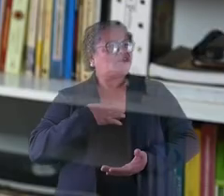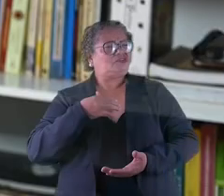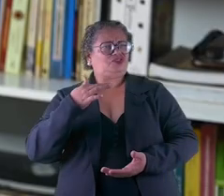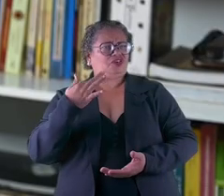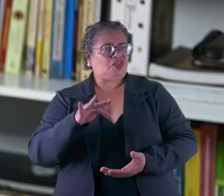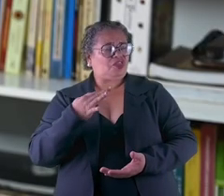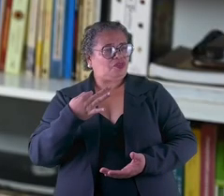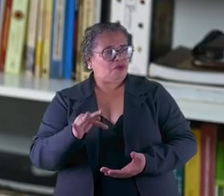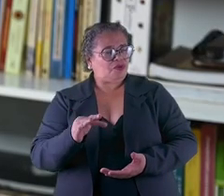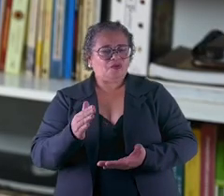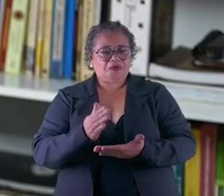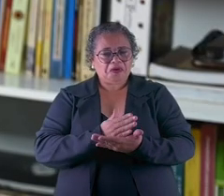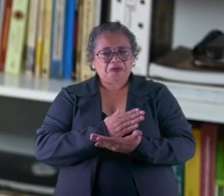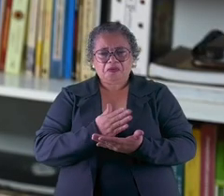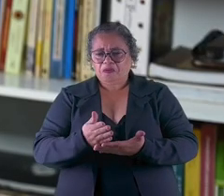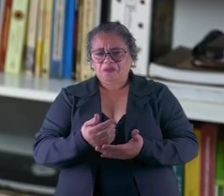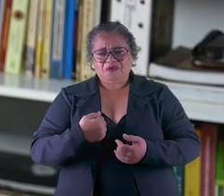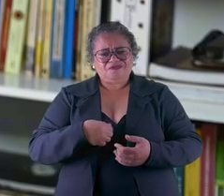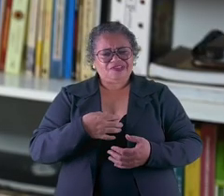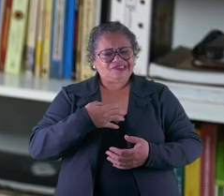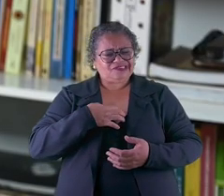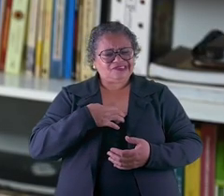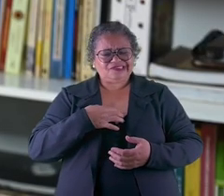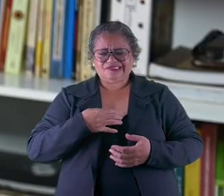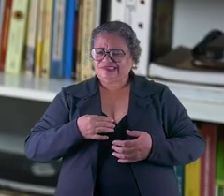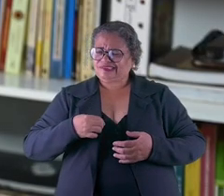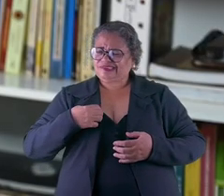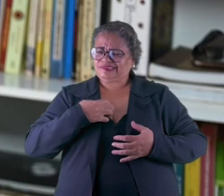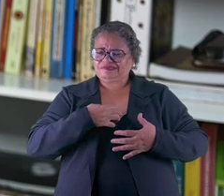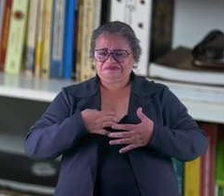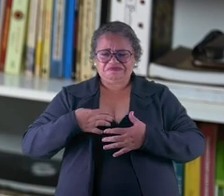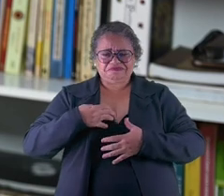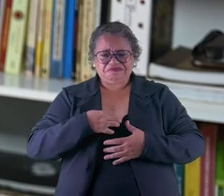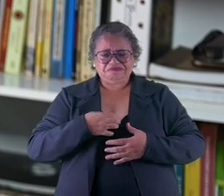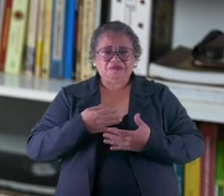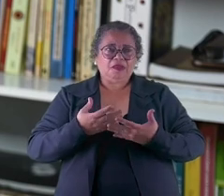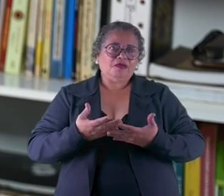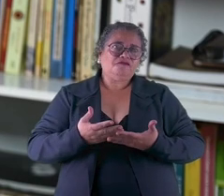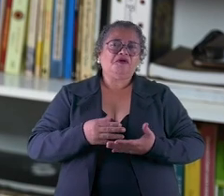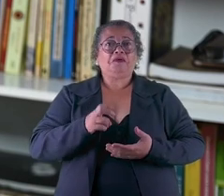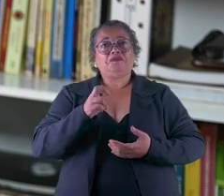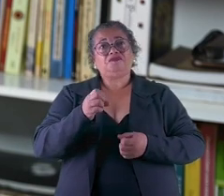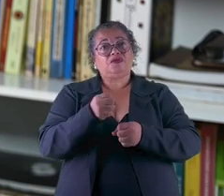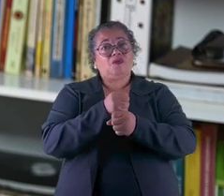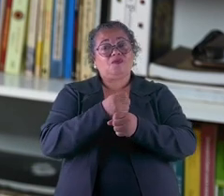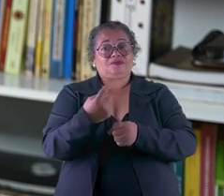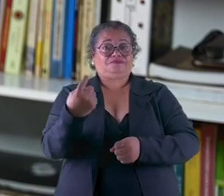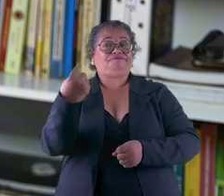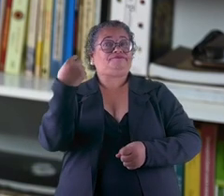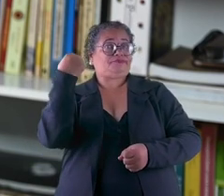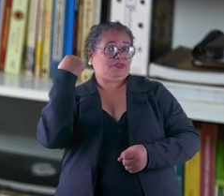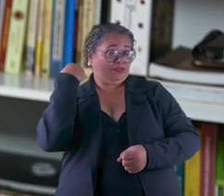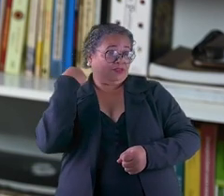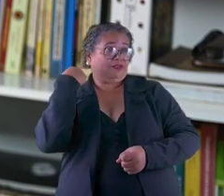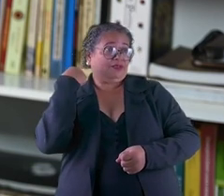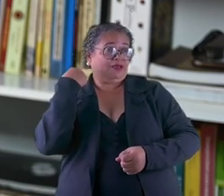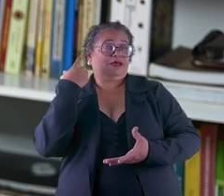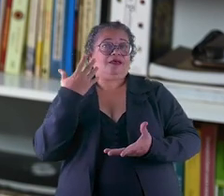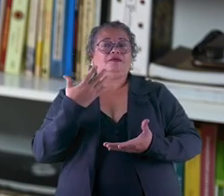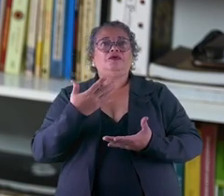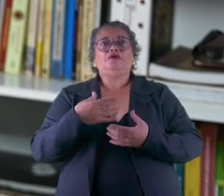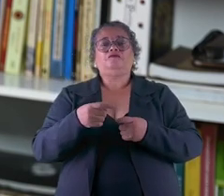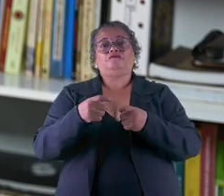senti algumas dores, né? E isso foi me incomodando muito. Passei há uns 5 anos atrás,